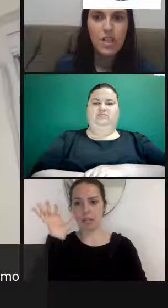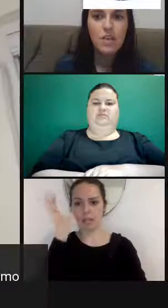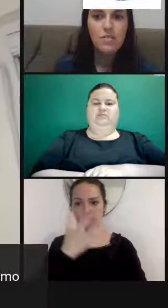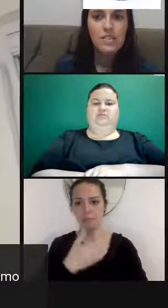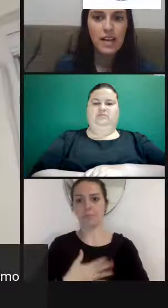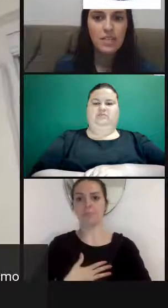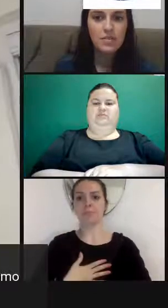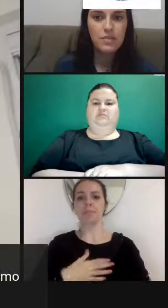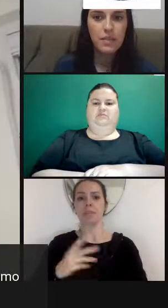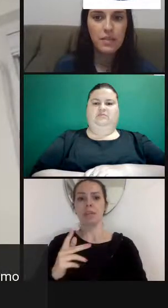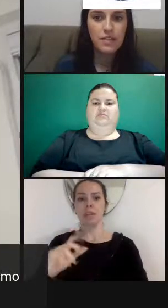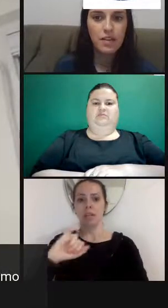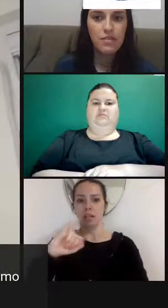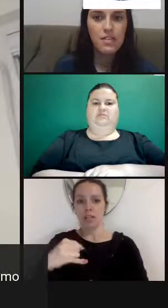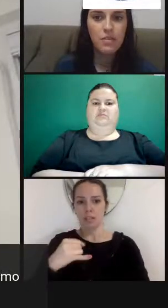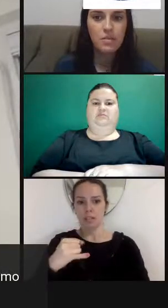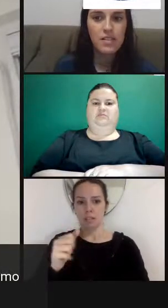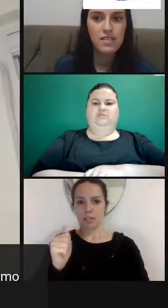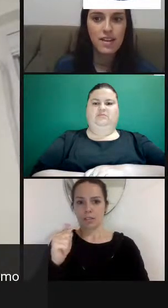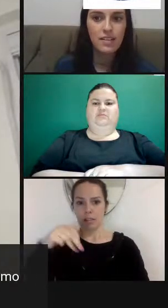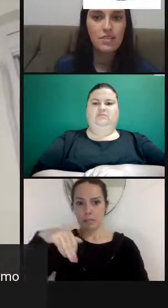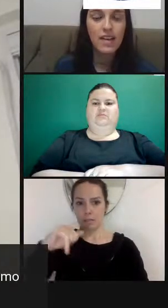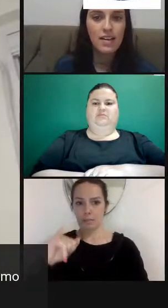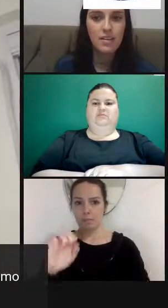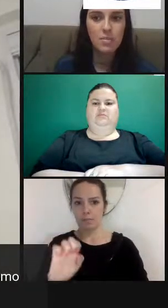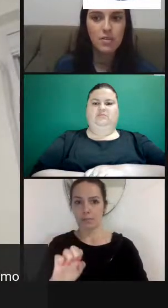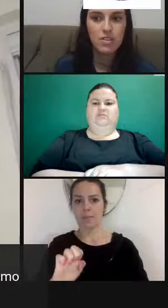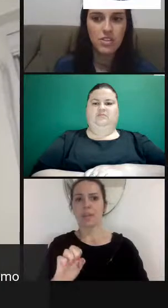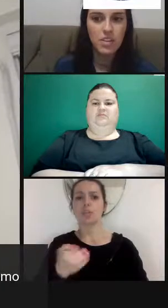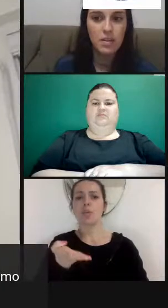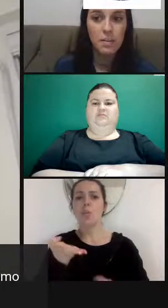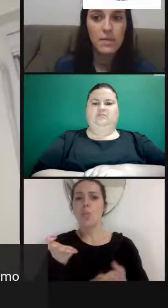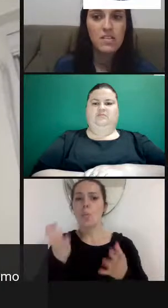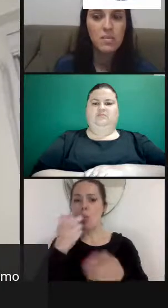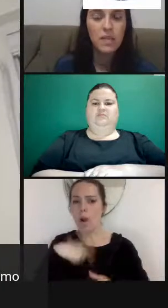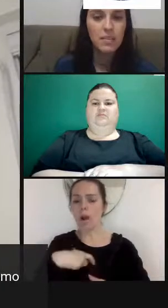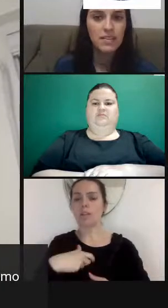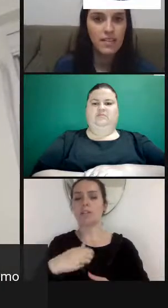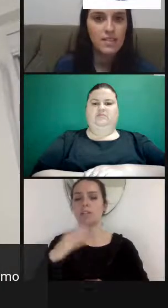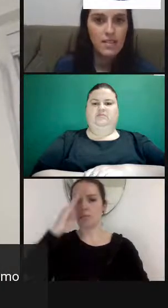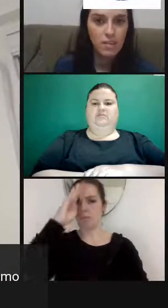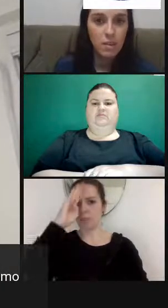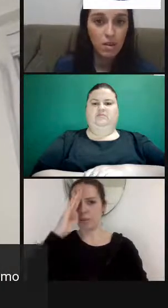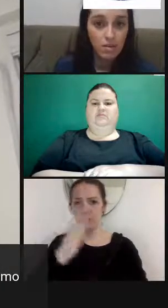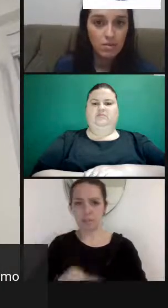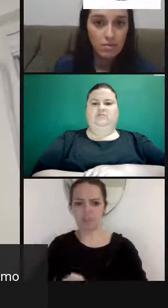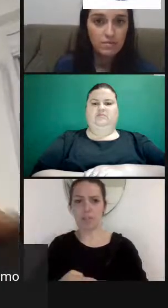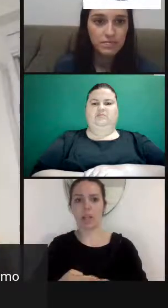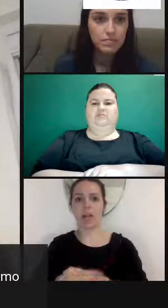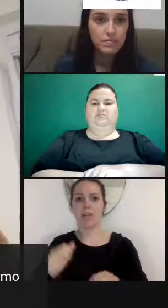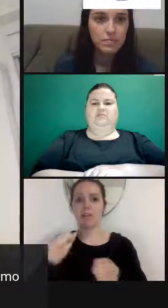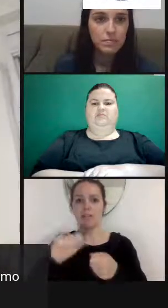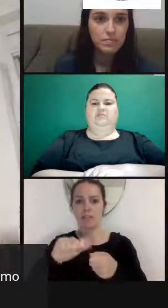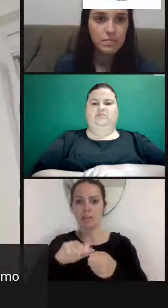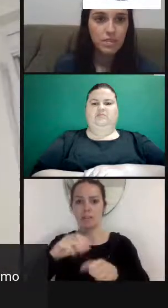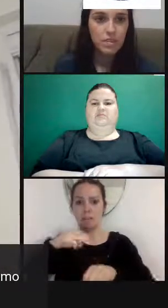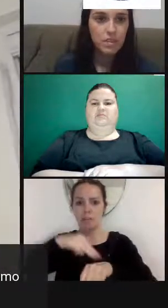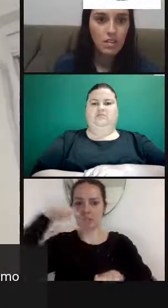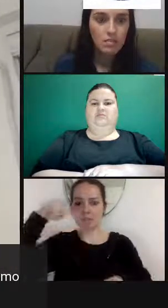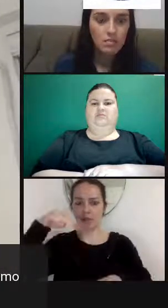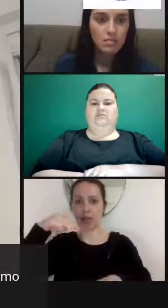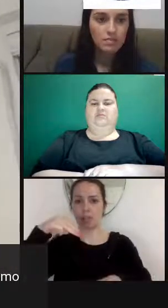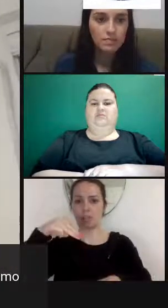Fabiano você acha fundamental fazer um mestrado na área da biologia mesmo quem pretende ser biólogo